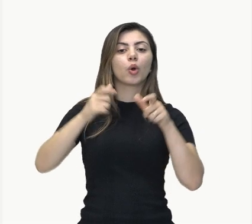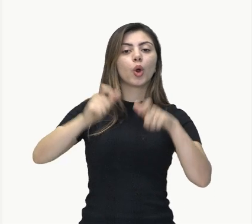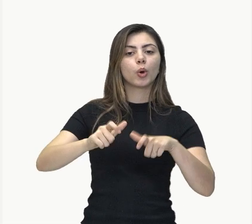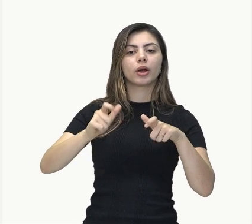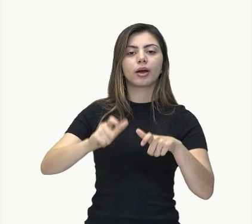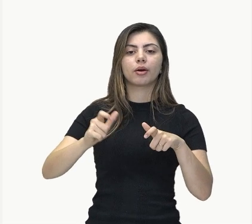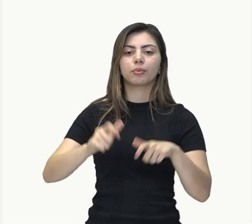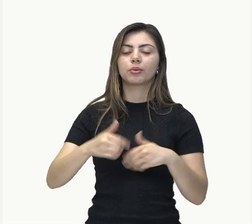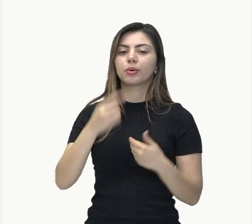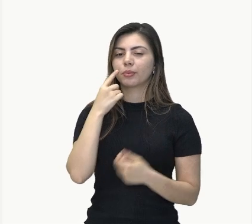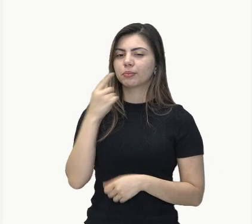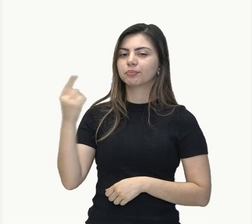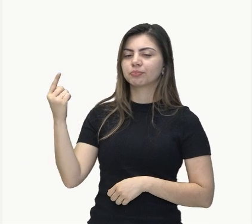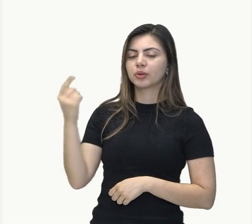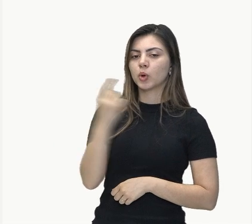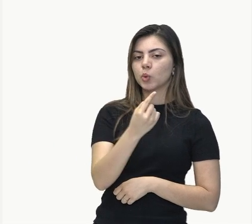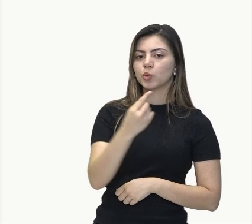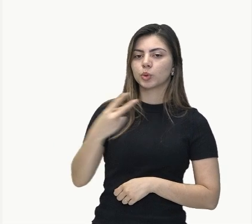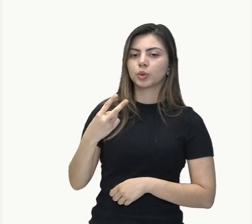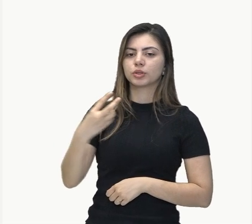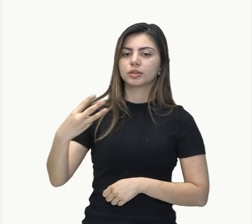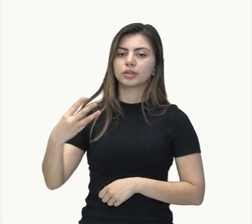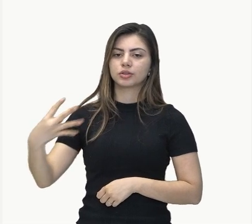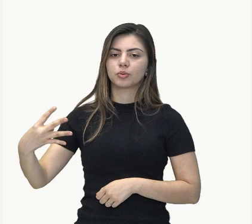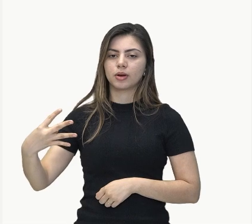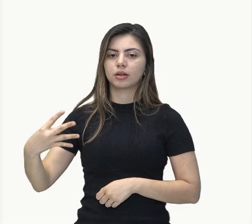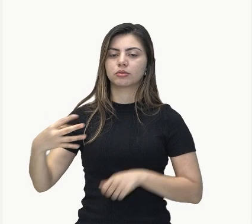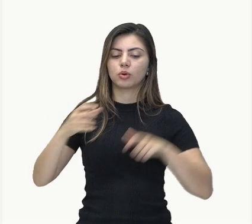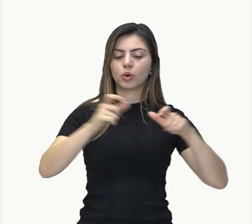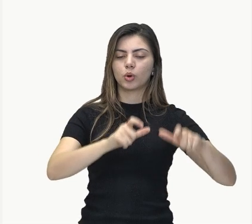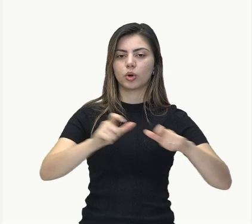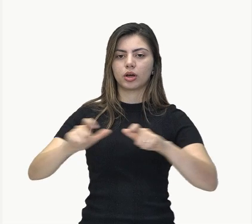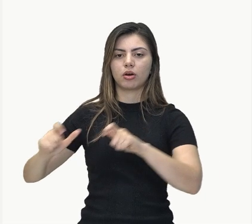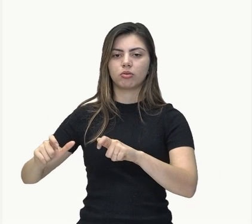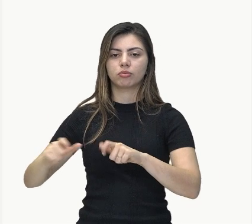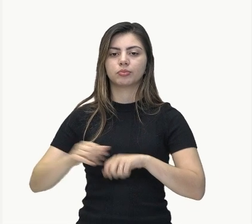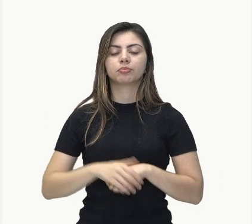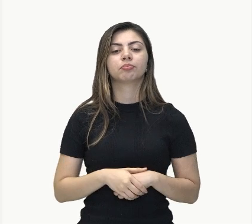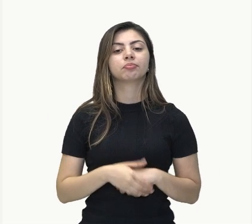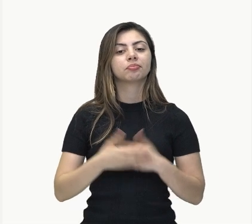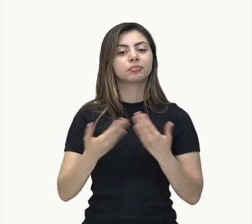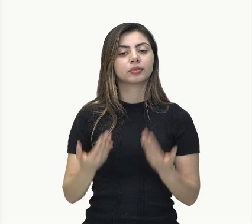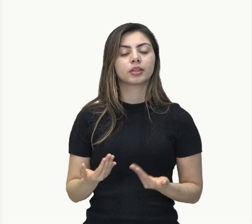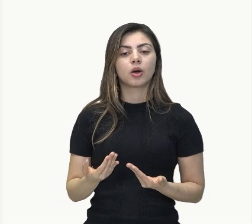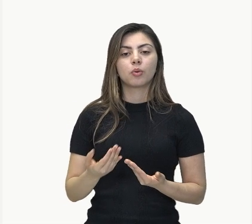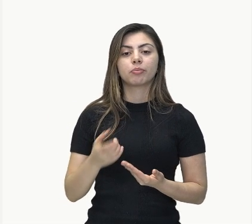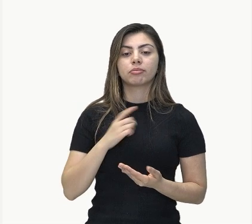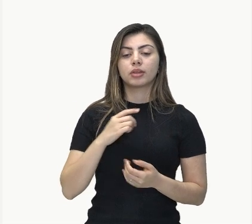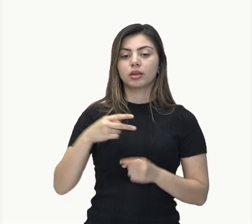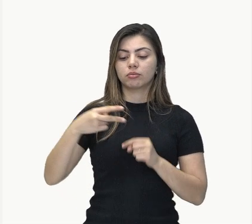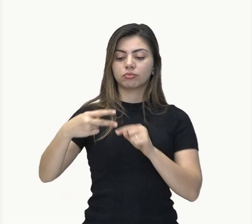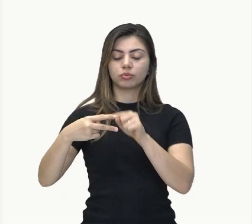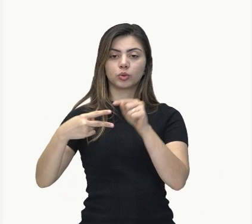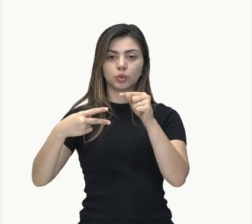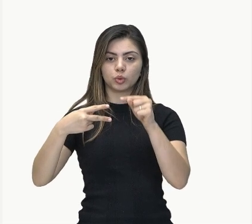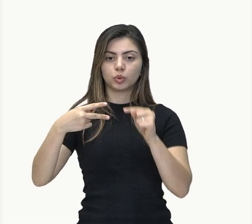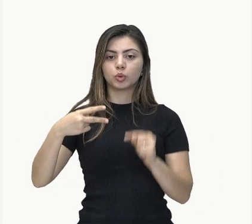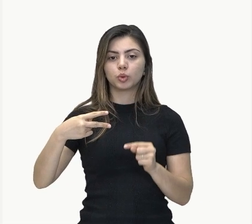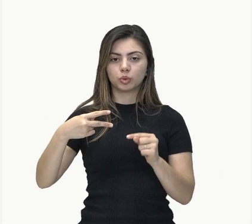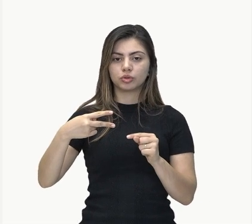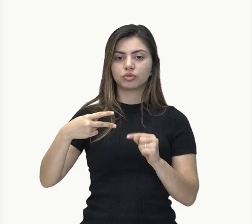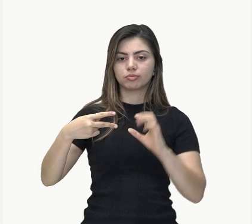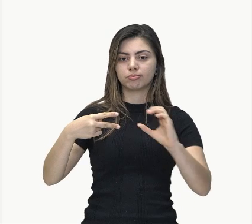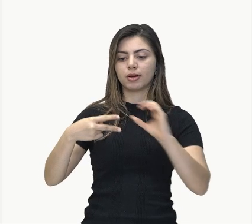1, 2, 3, 4. Então, a dupla se encontra no carbono